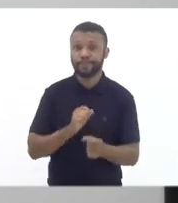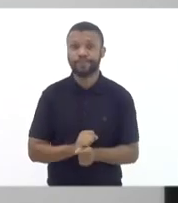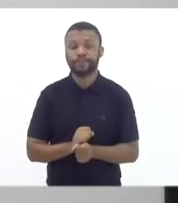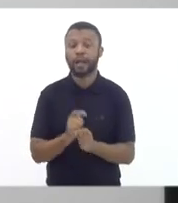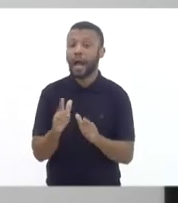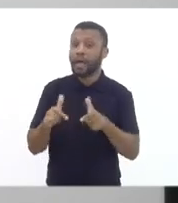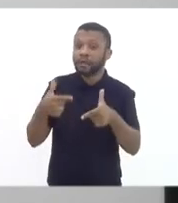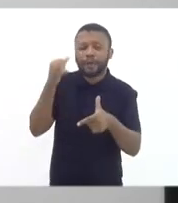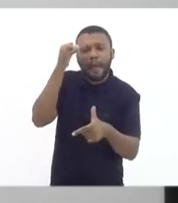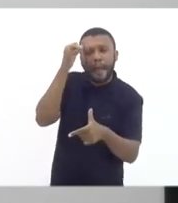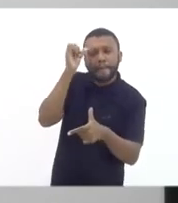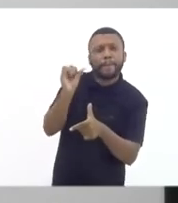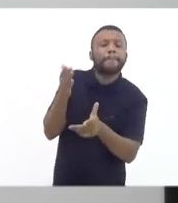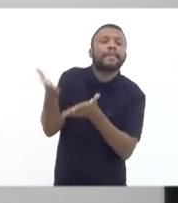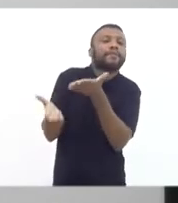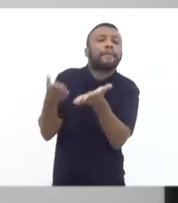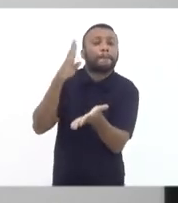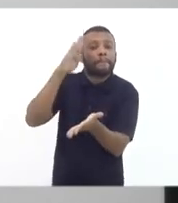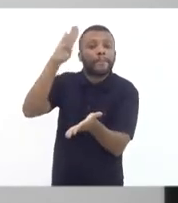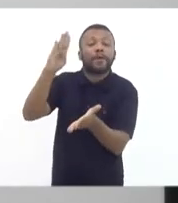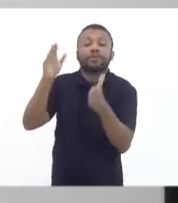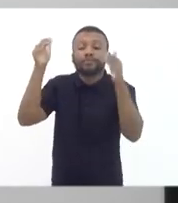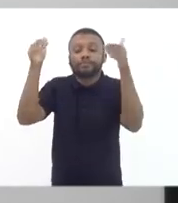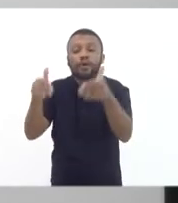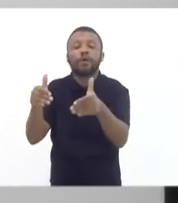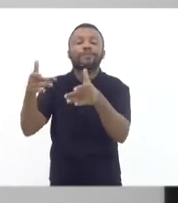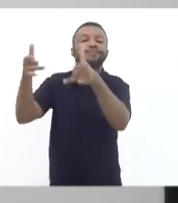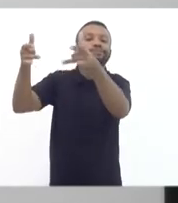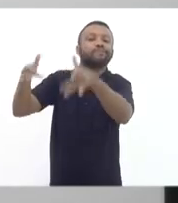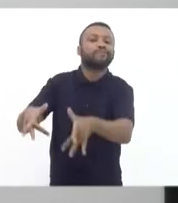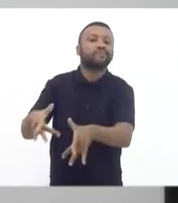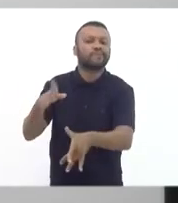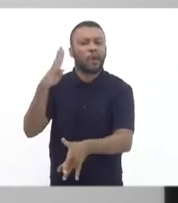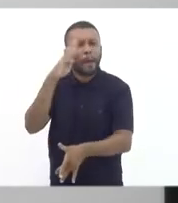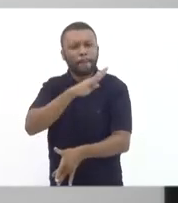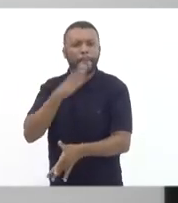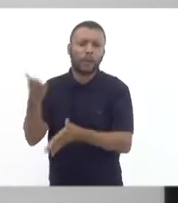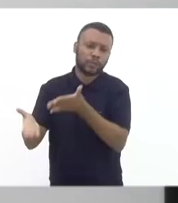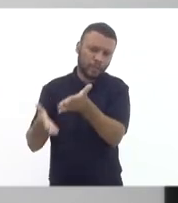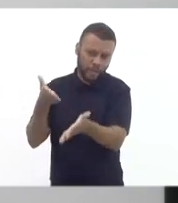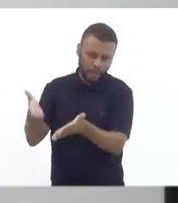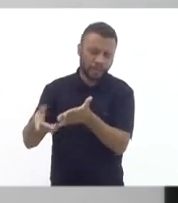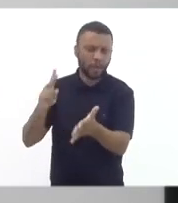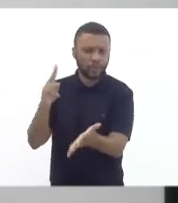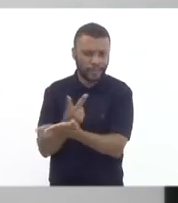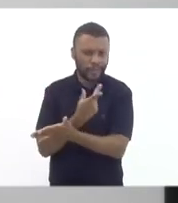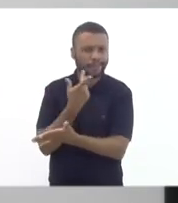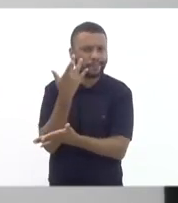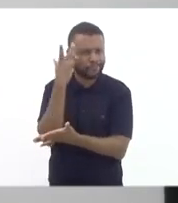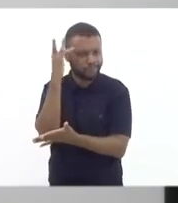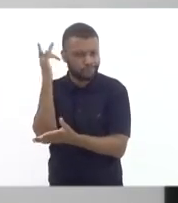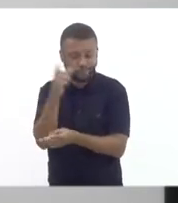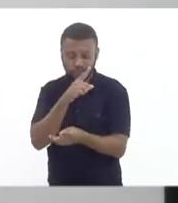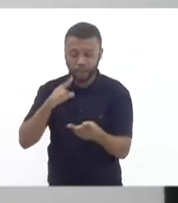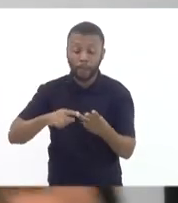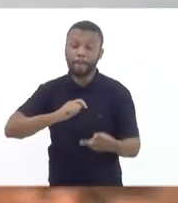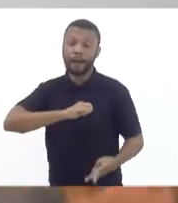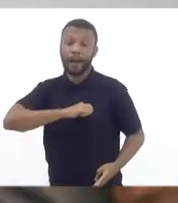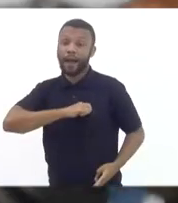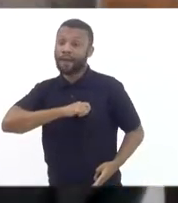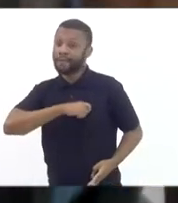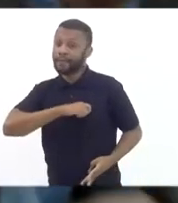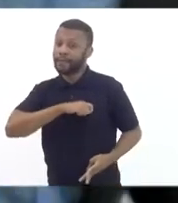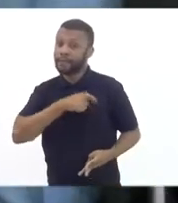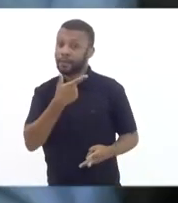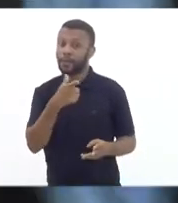Prevenção, principalmente do abandono e maus-tratos, que são as ocorrências mais frequentes. E uma fiscalização do cumprimento delas,